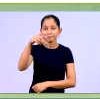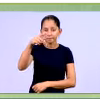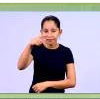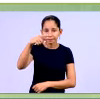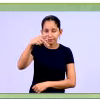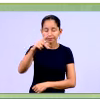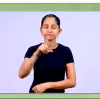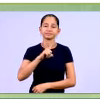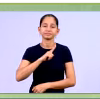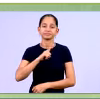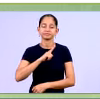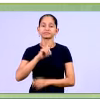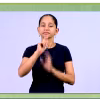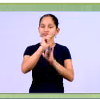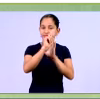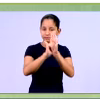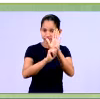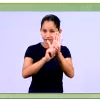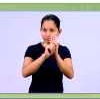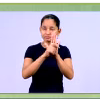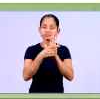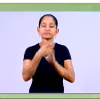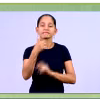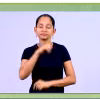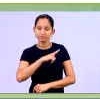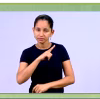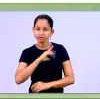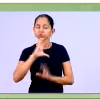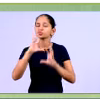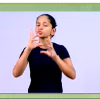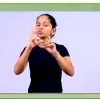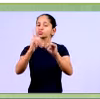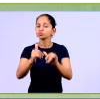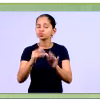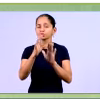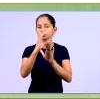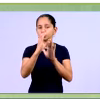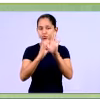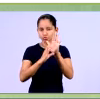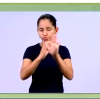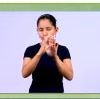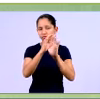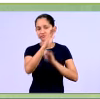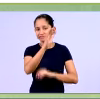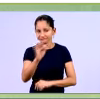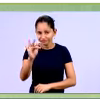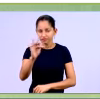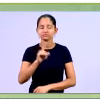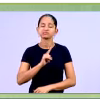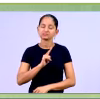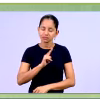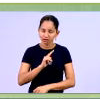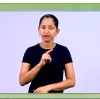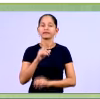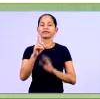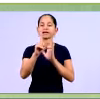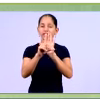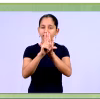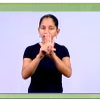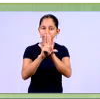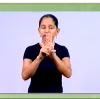170, inciso 9º e 179 da Constituição. Tem a Lei Complementar 123